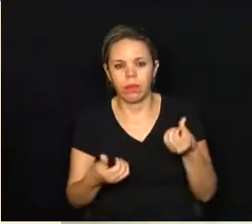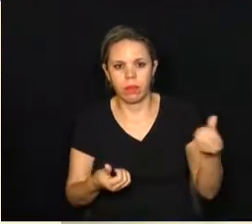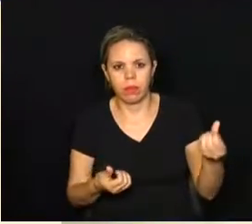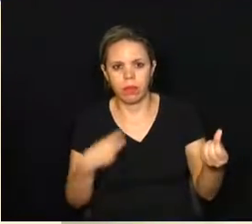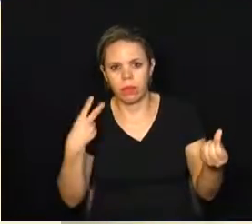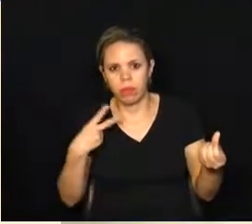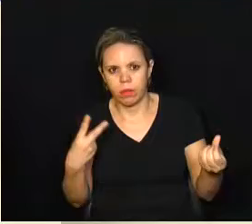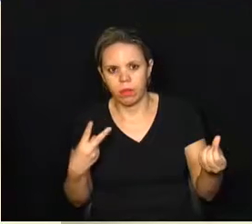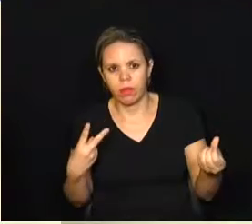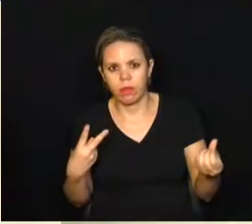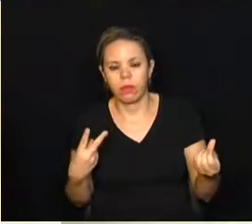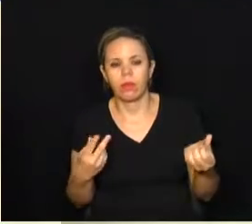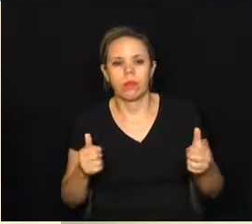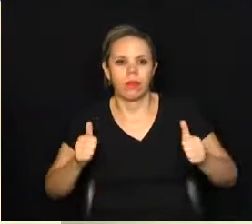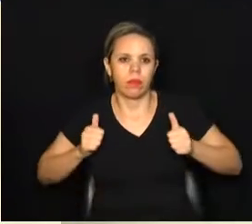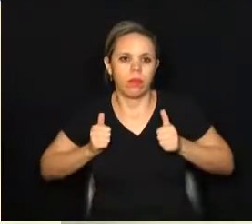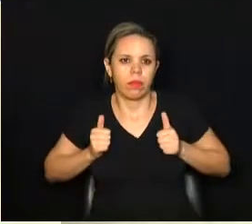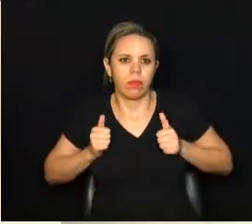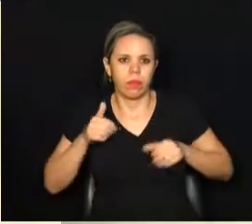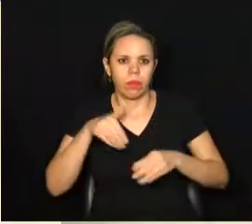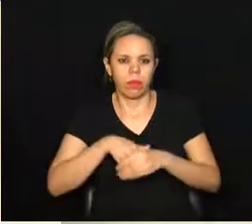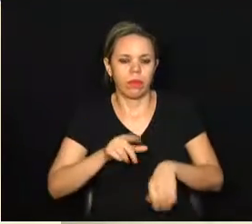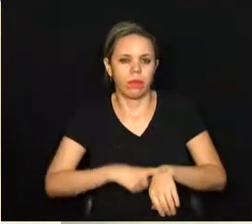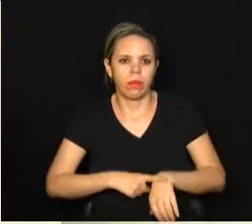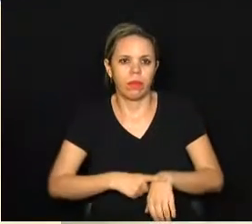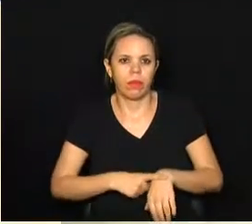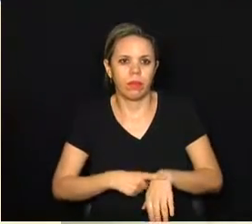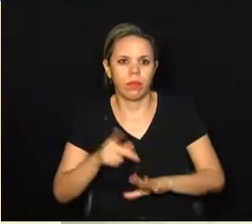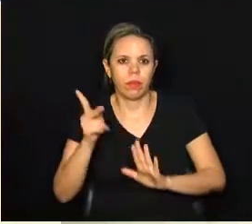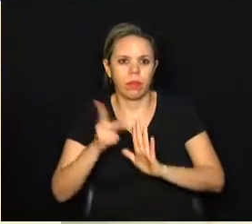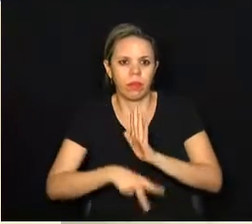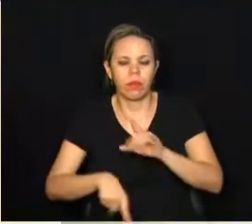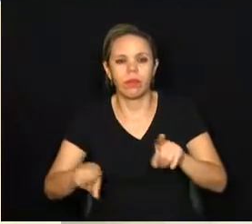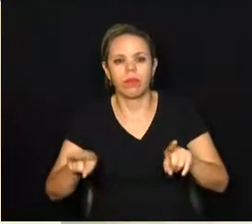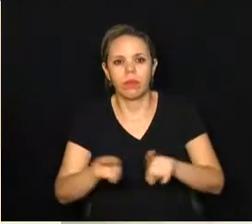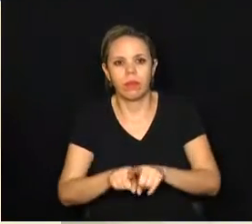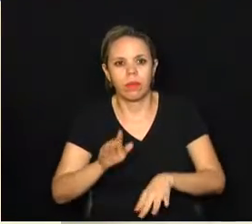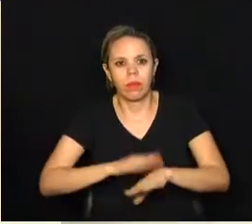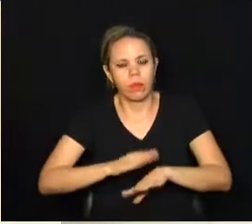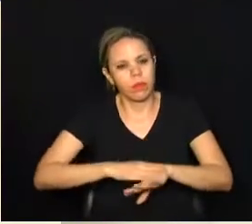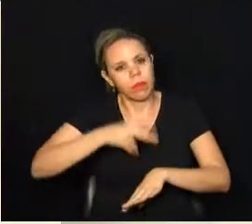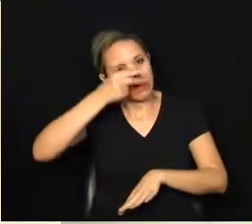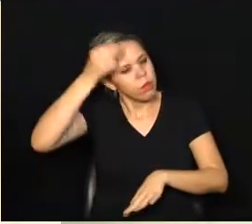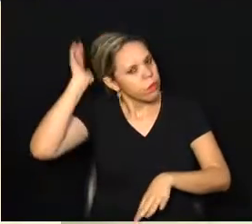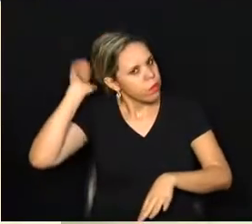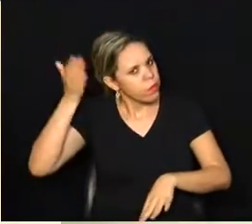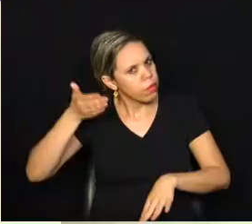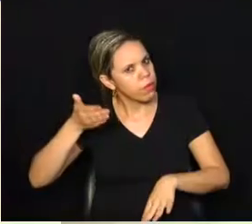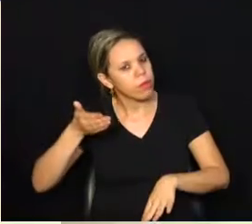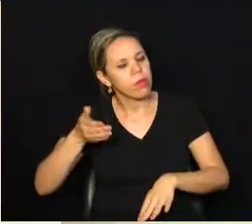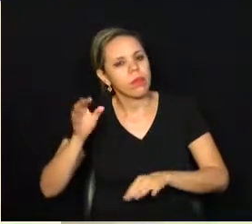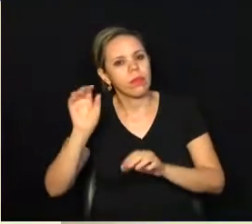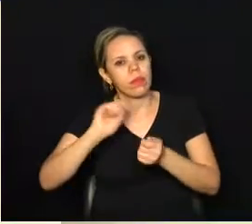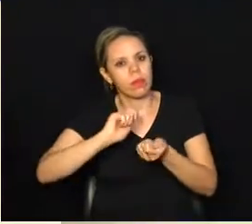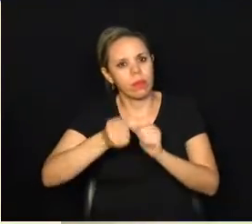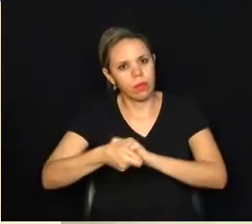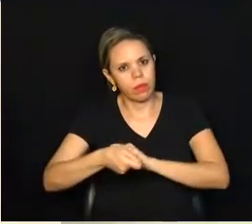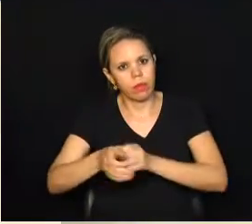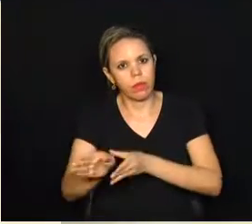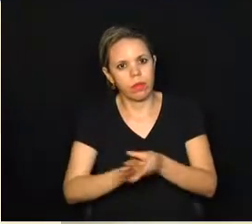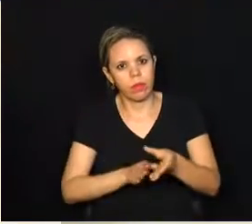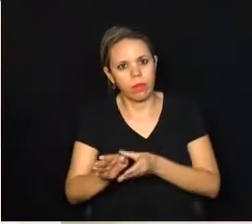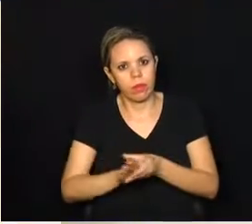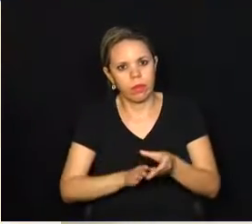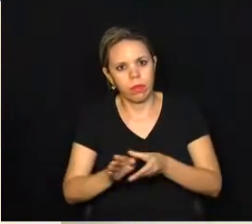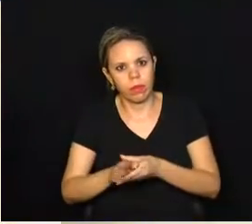vereadores que se abstiveram deste momento, o projeto também de autoria do prefeito que reestrutura o Conselho